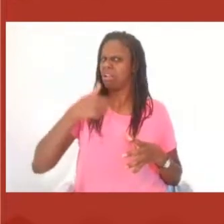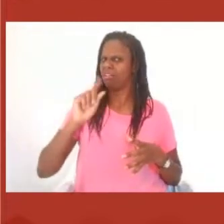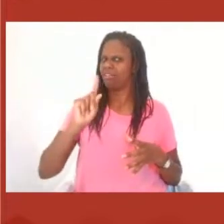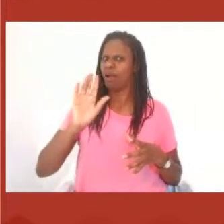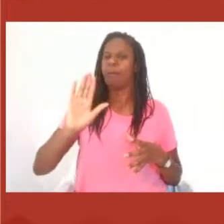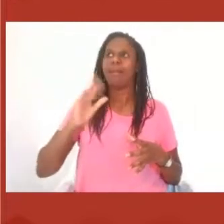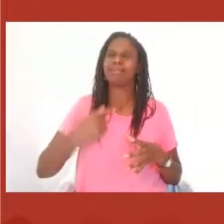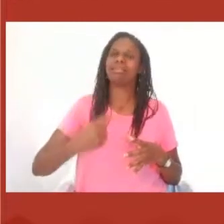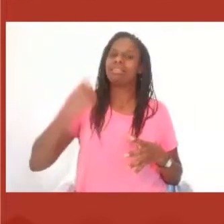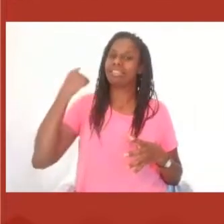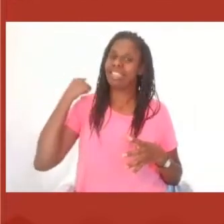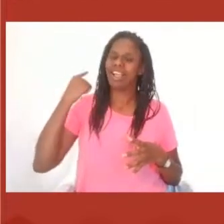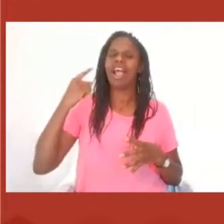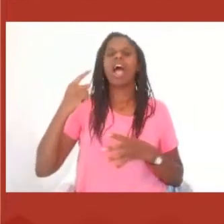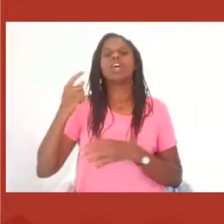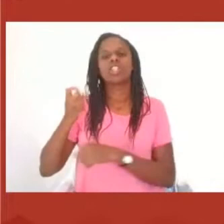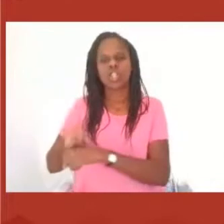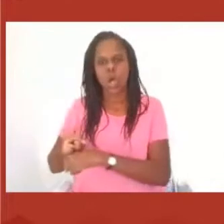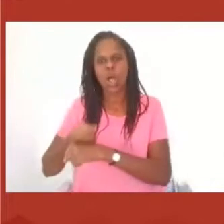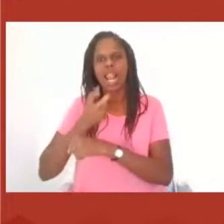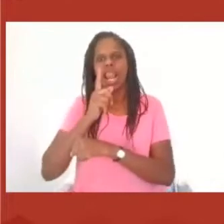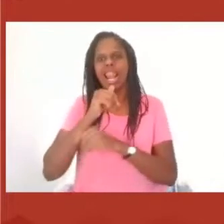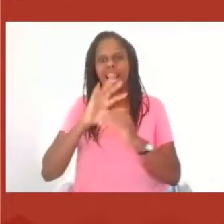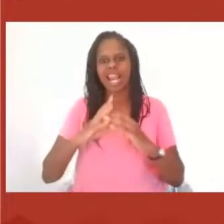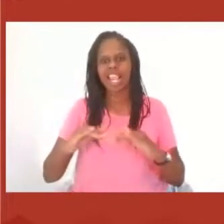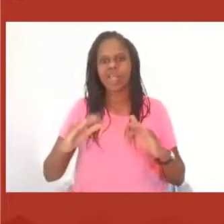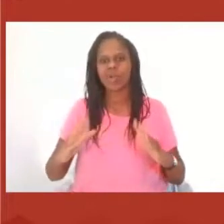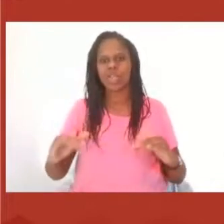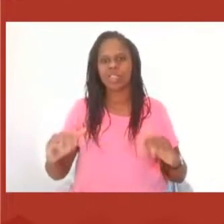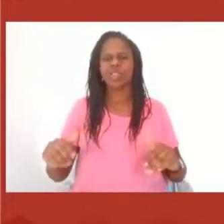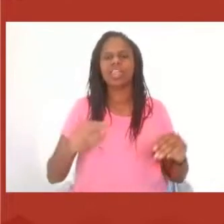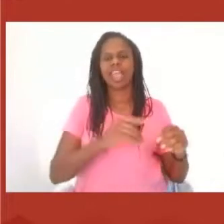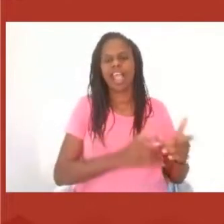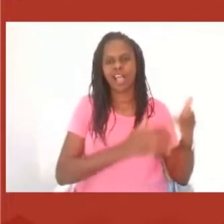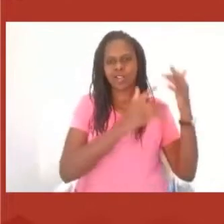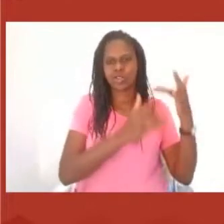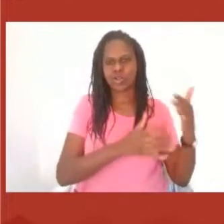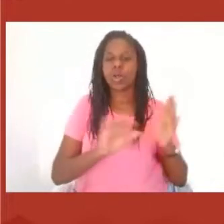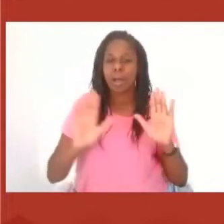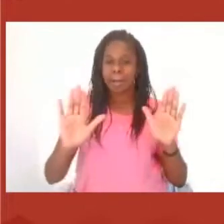historicamente era sólido, líquido, gasoso, mas tem plasma.